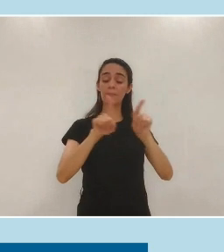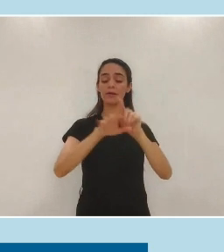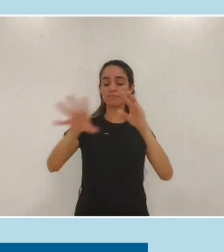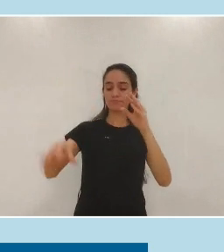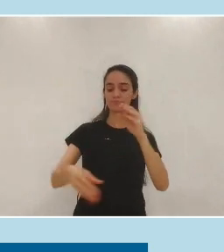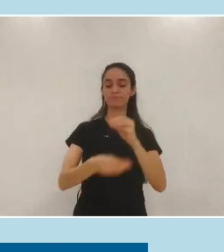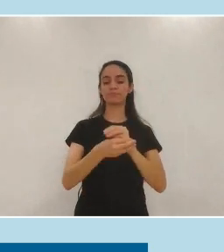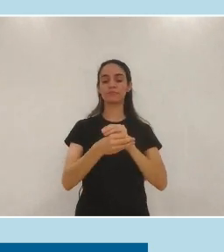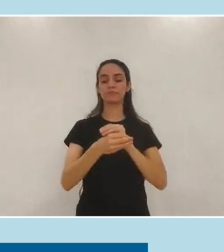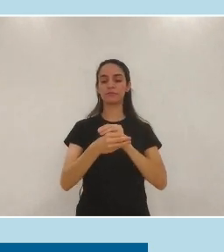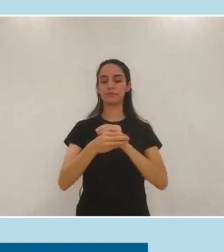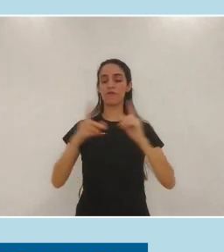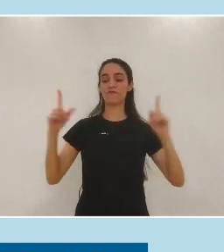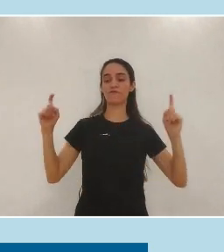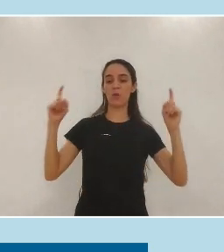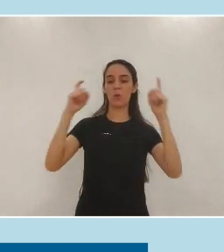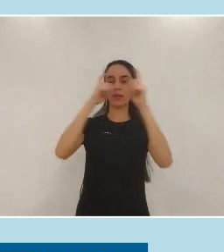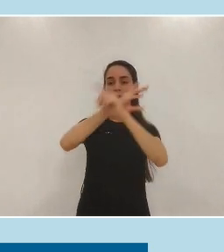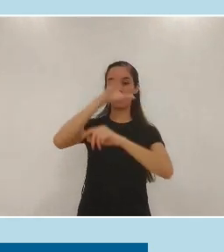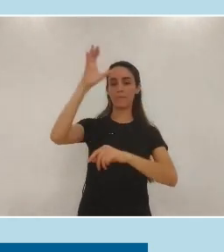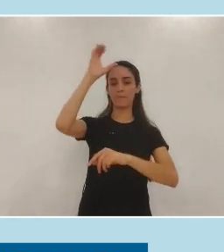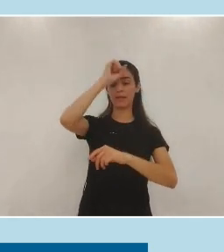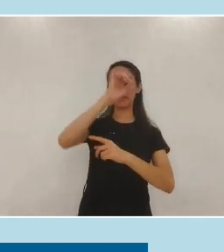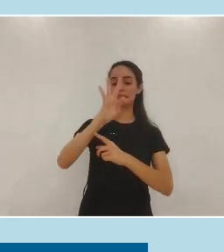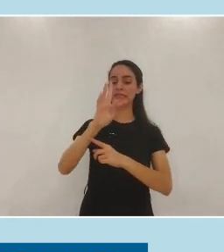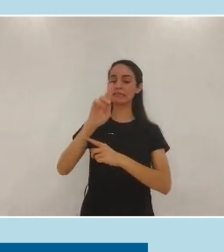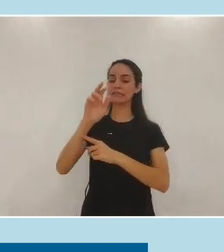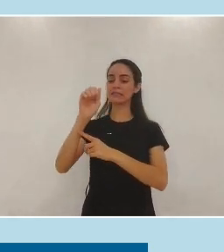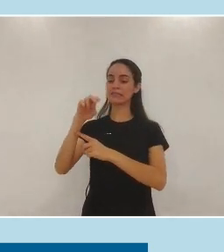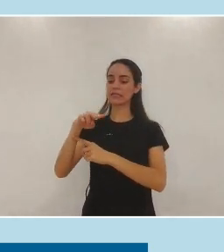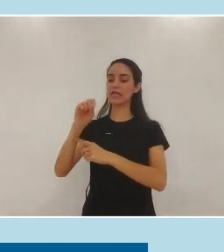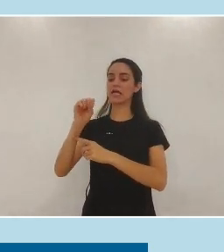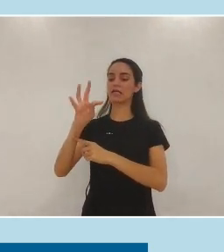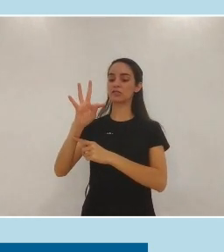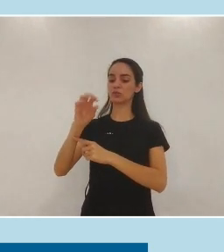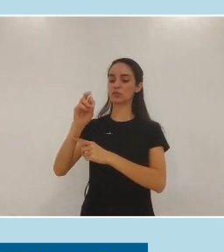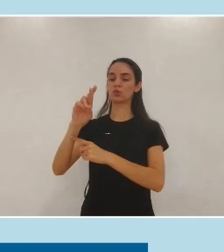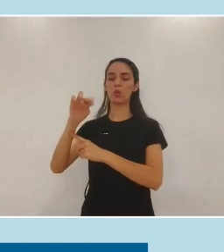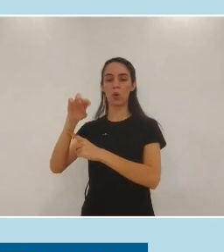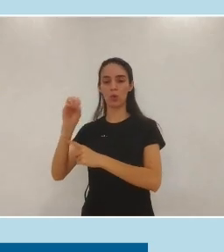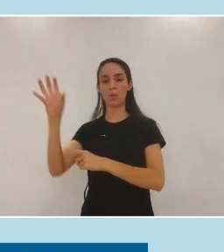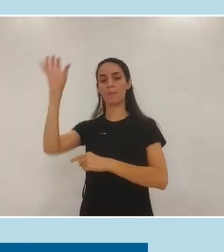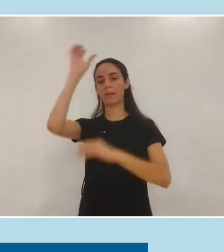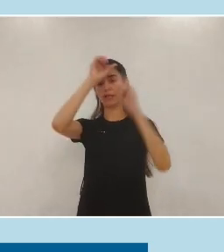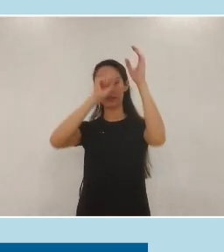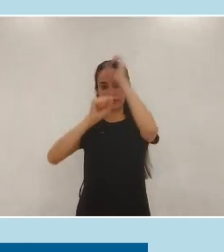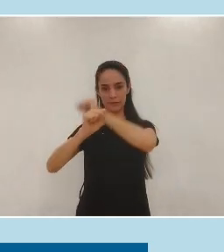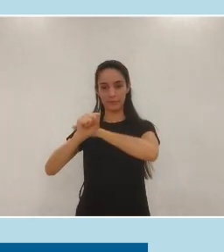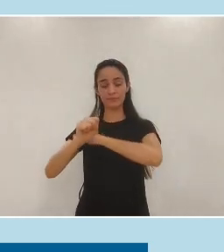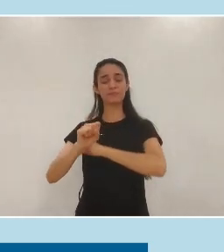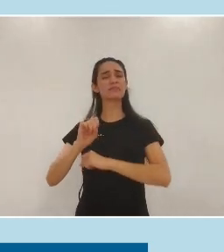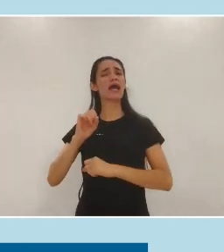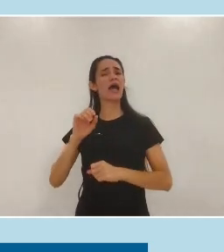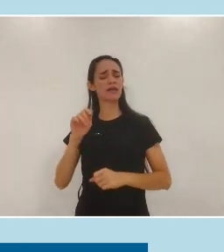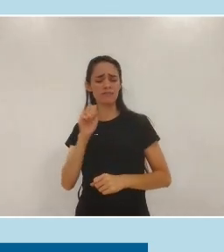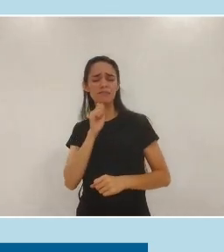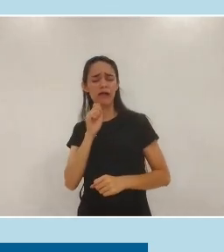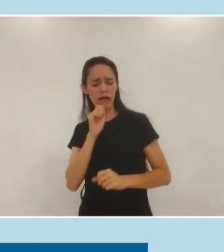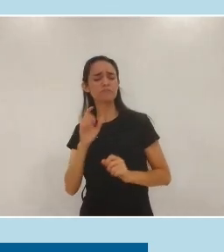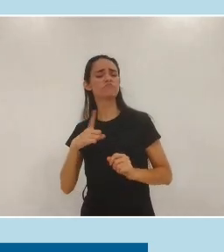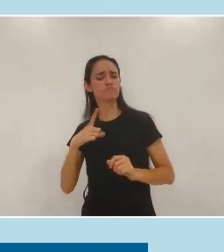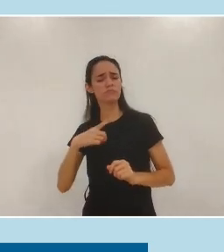uma inteligência acima da média. E síndrome de Ehlers-Danlos e autismo vai sempre,